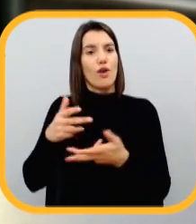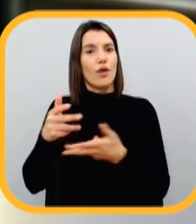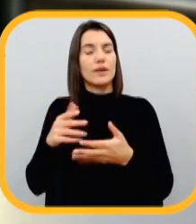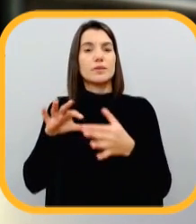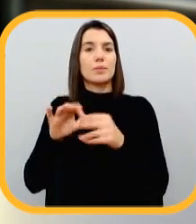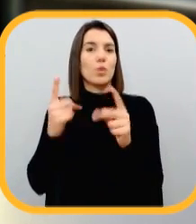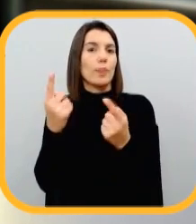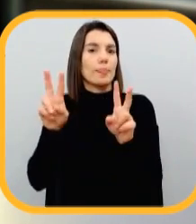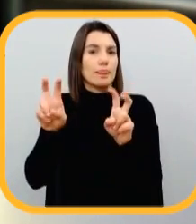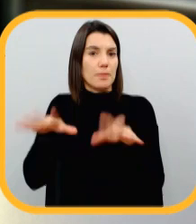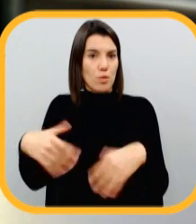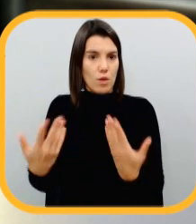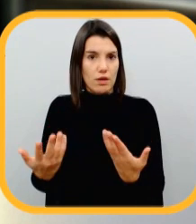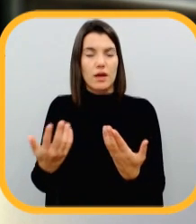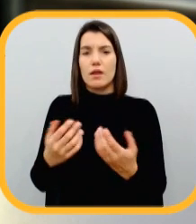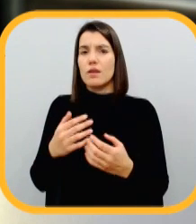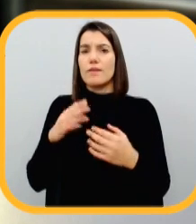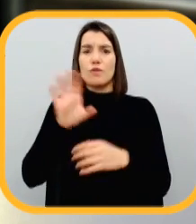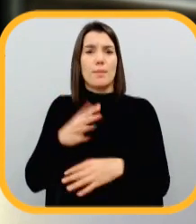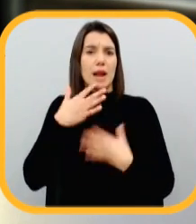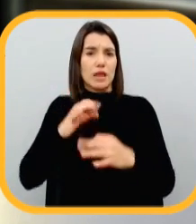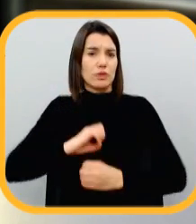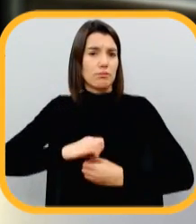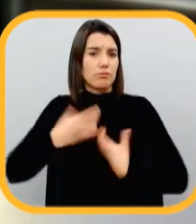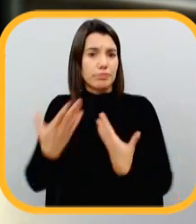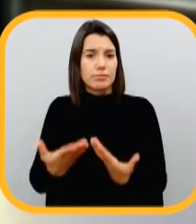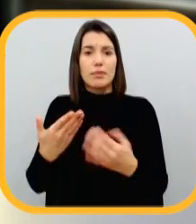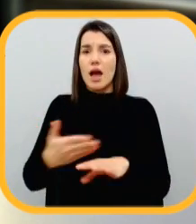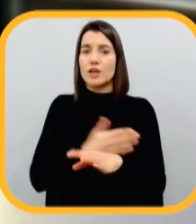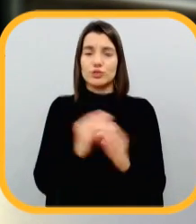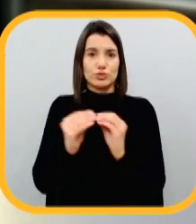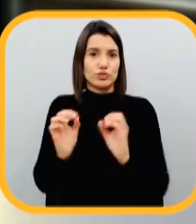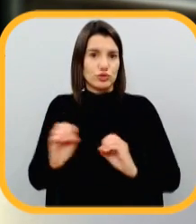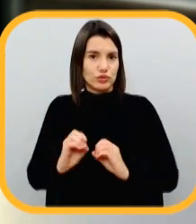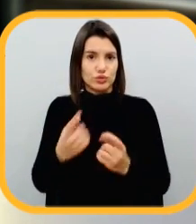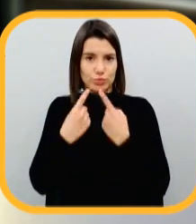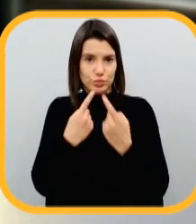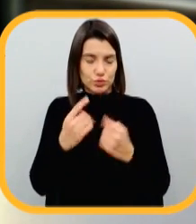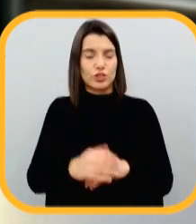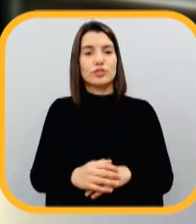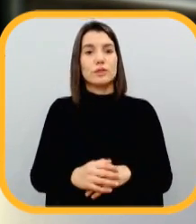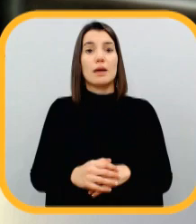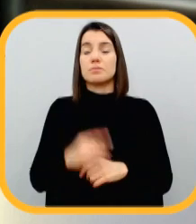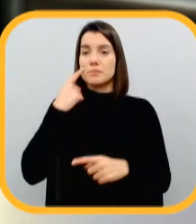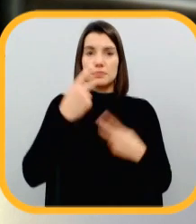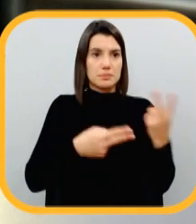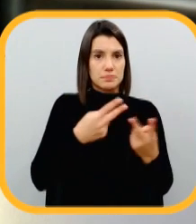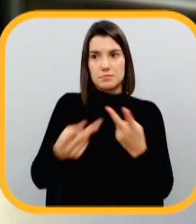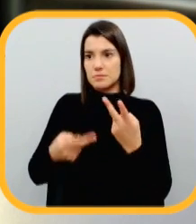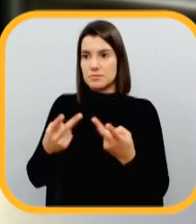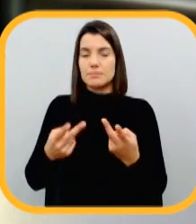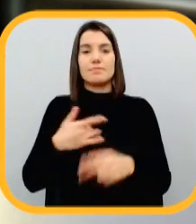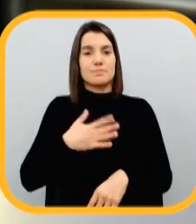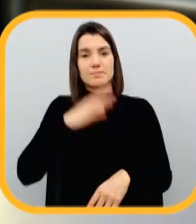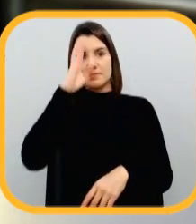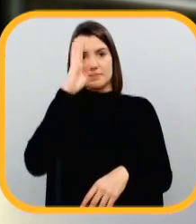conversa sobre determinada temática, de uma forma espontânea e sem a fixação prévia de quaisquer questões. De análise feita, a